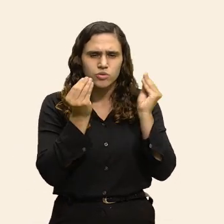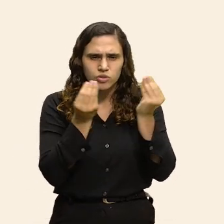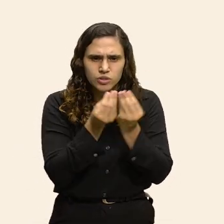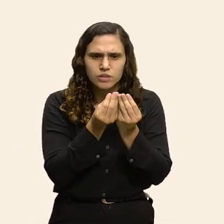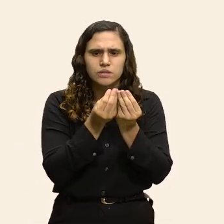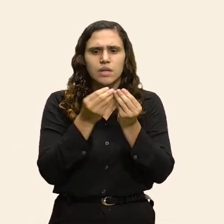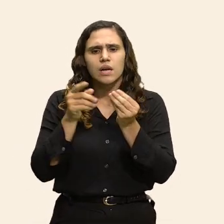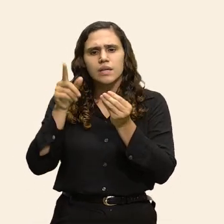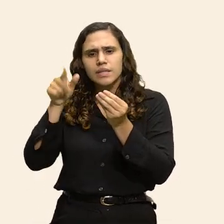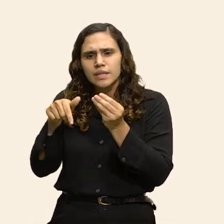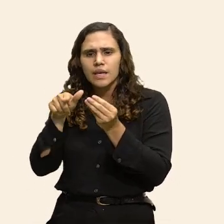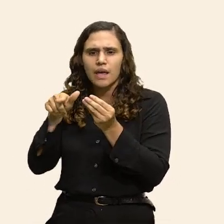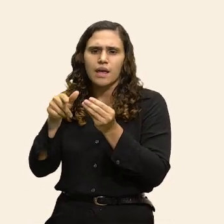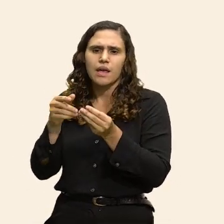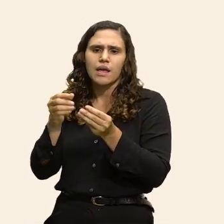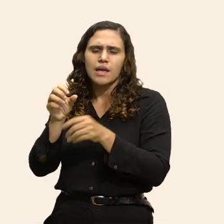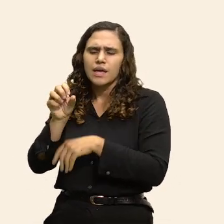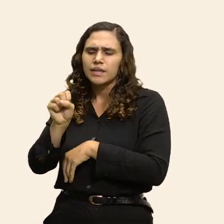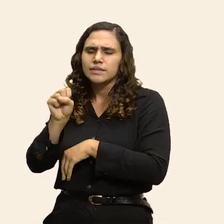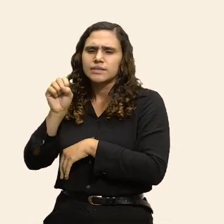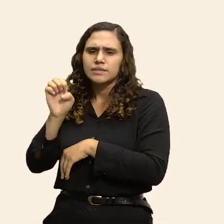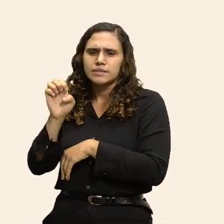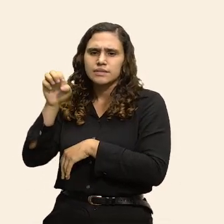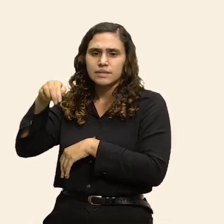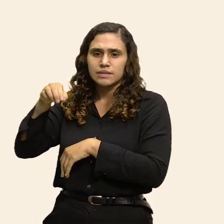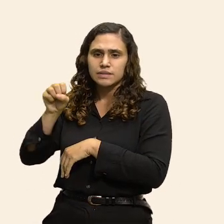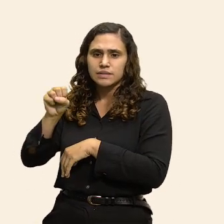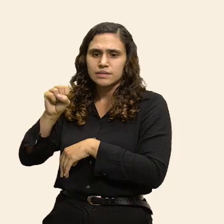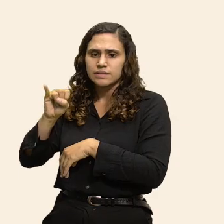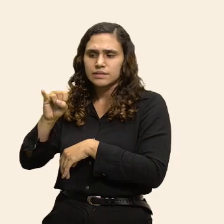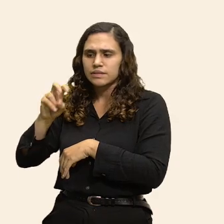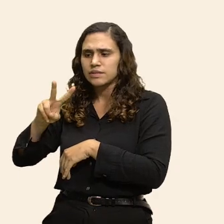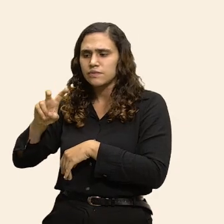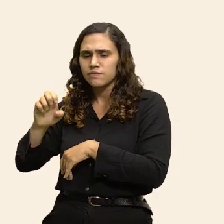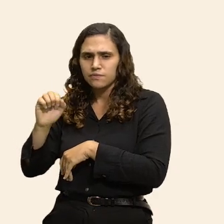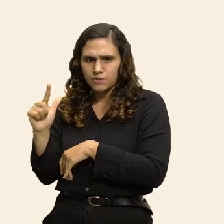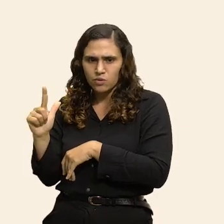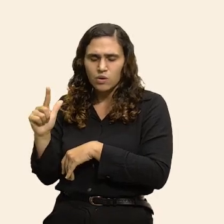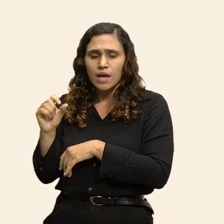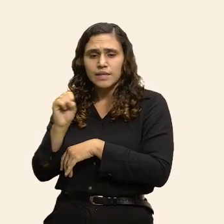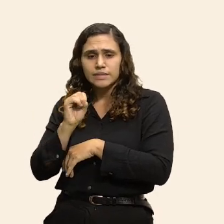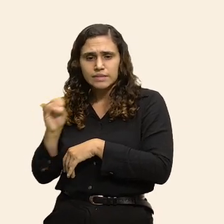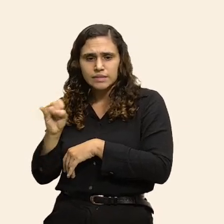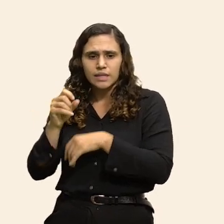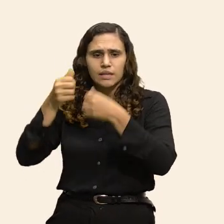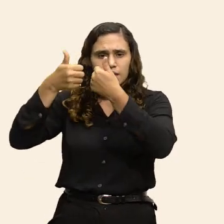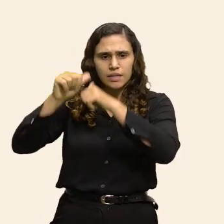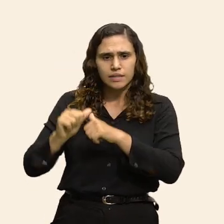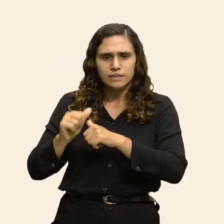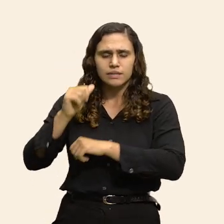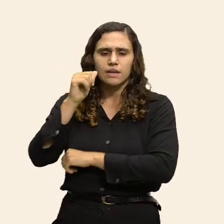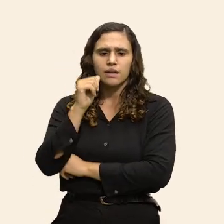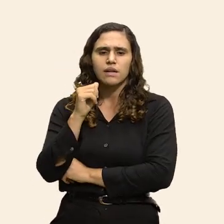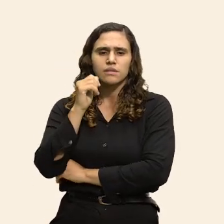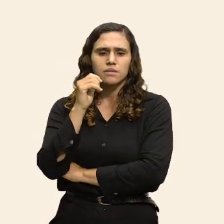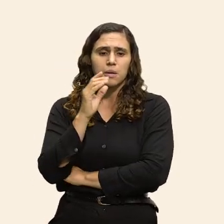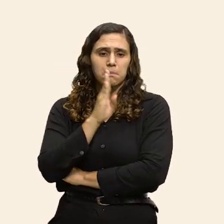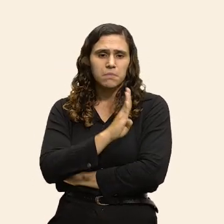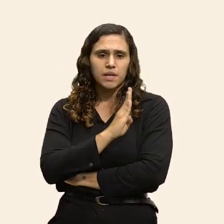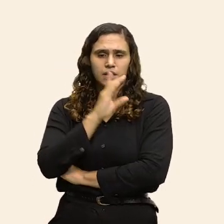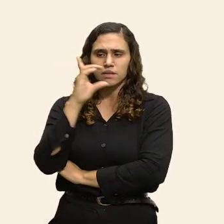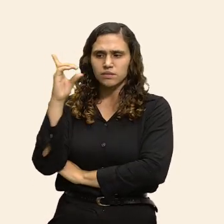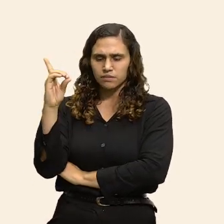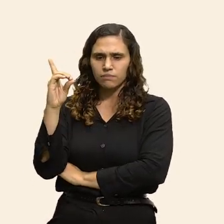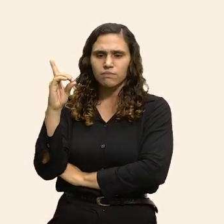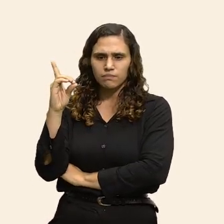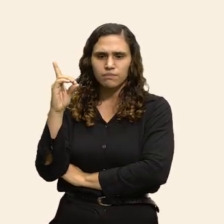chama de sensível, calor sensível. Agora, quando eu analiso as partes B e as partes D do gráfico, que são